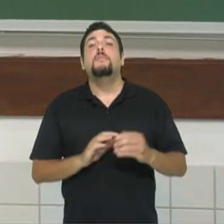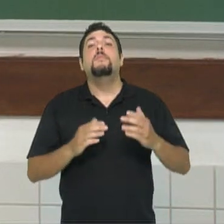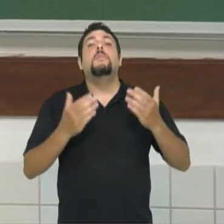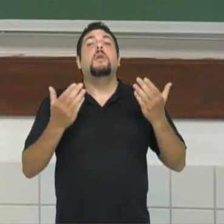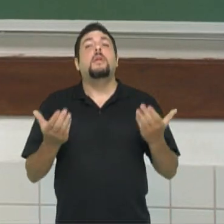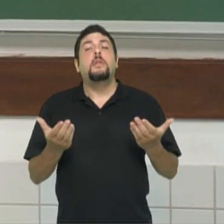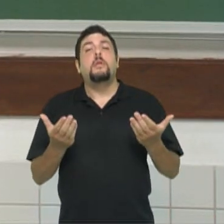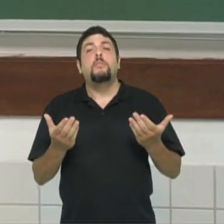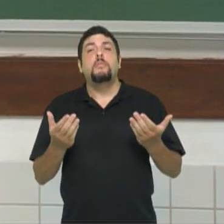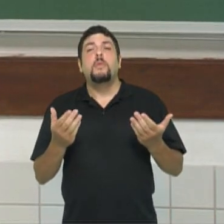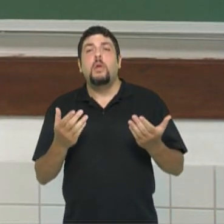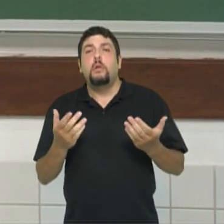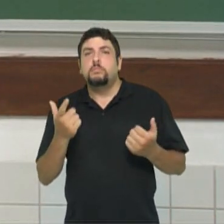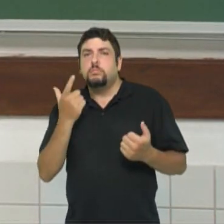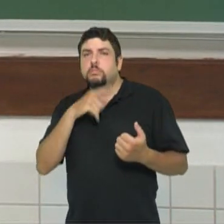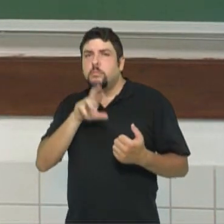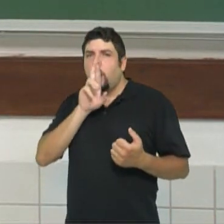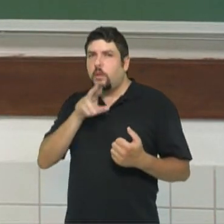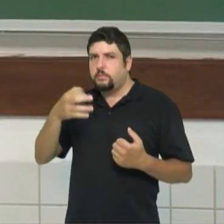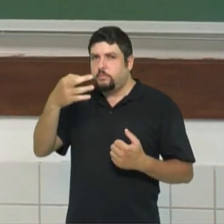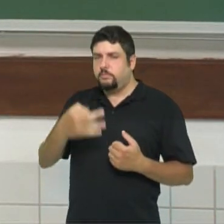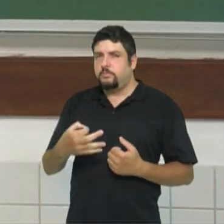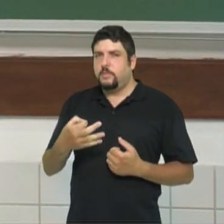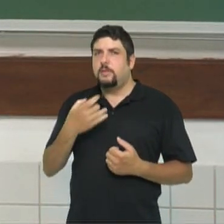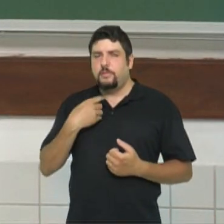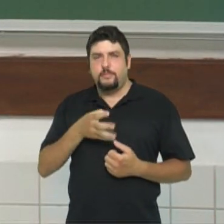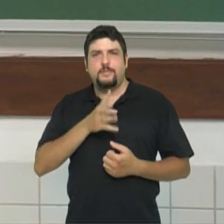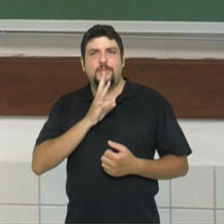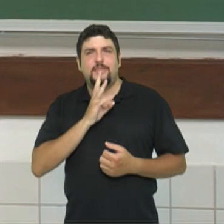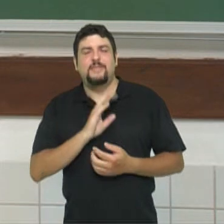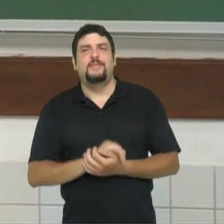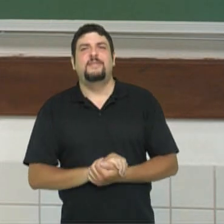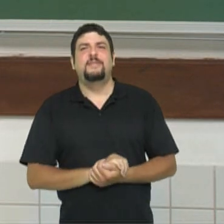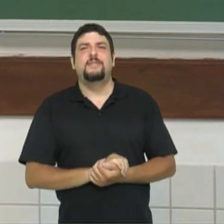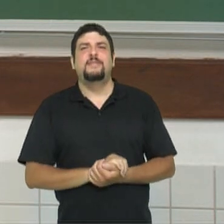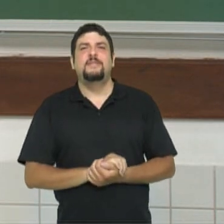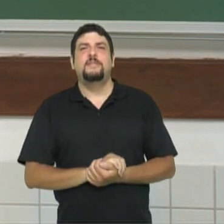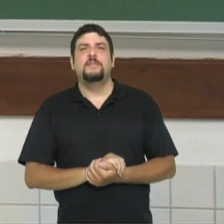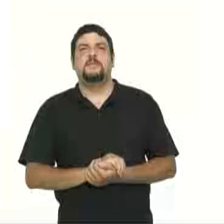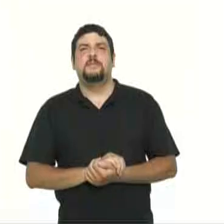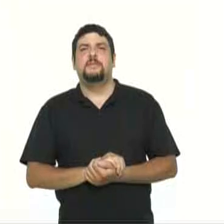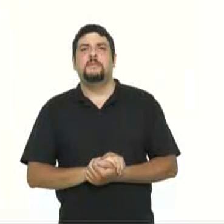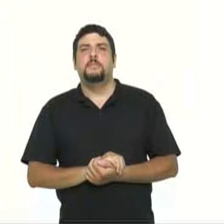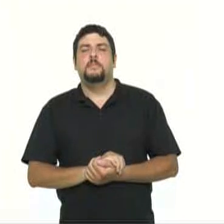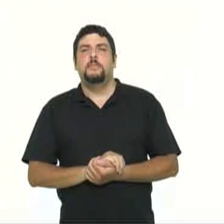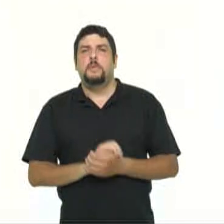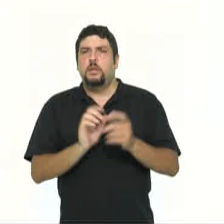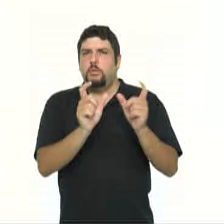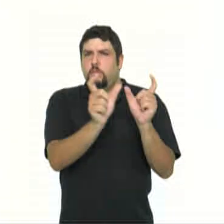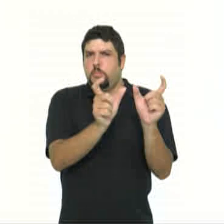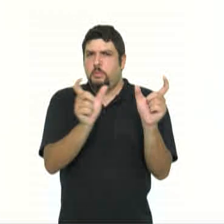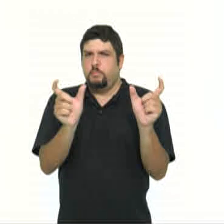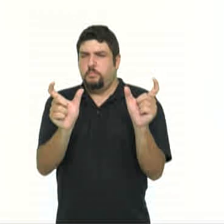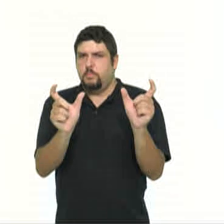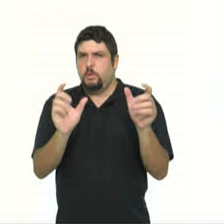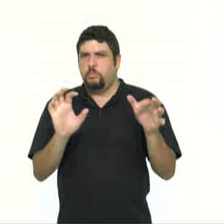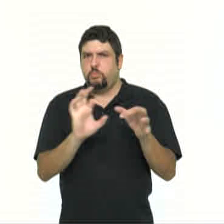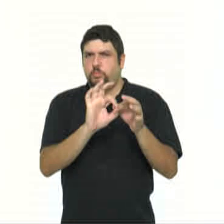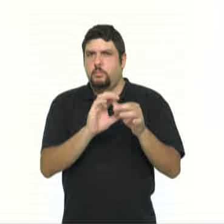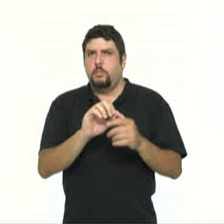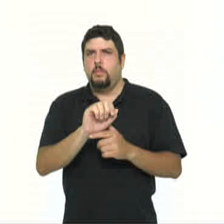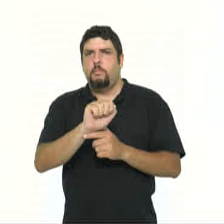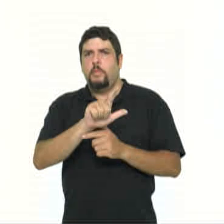E então, chegaram na resposta correta, vamos conhecê-la? As duas conjunções em destaque, o além do